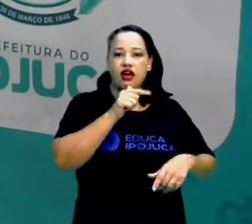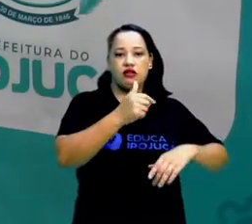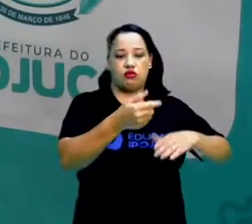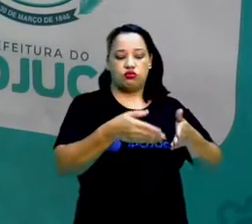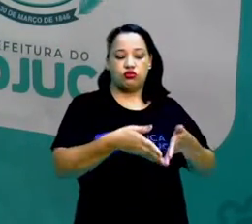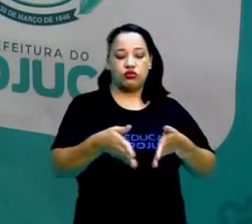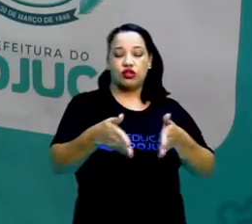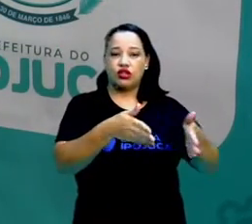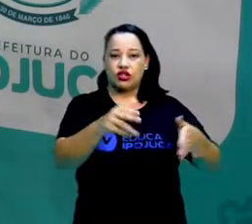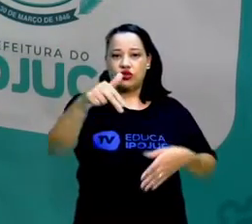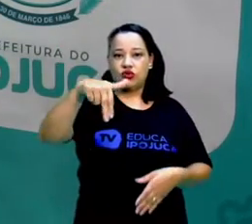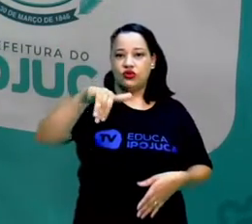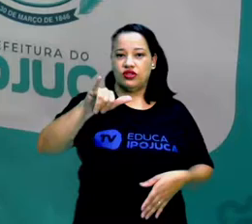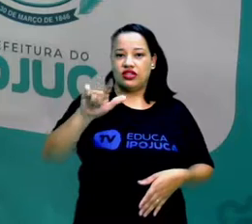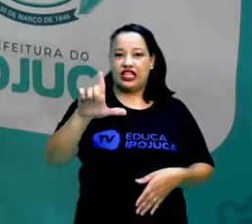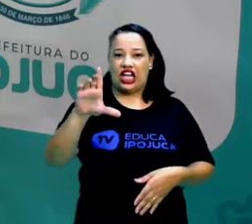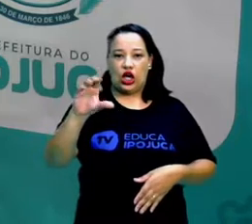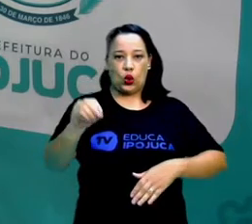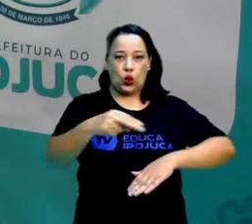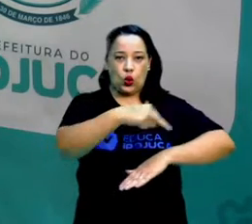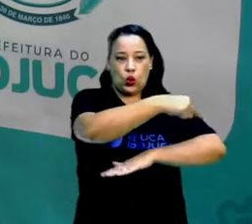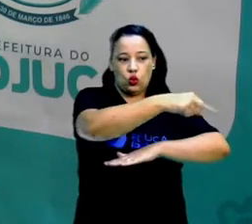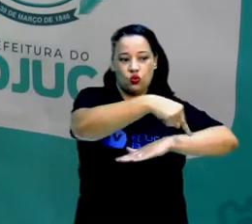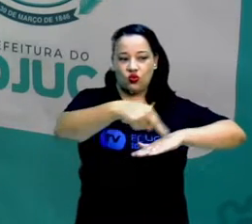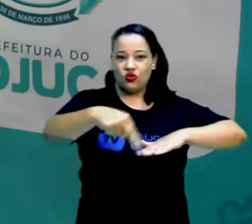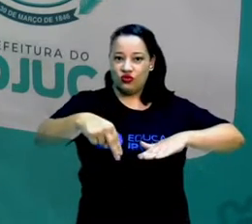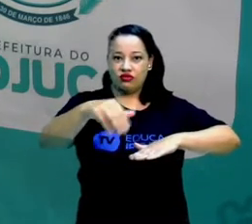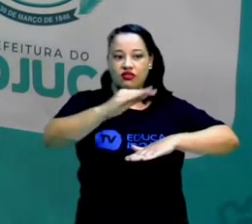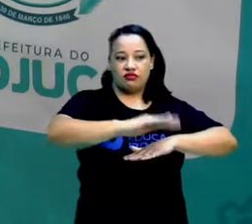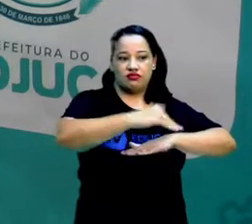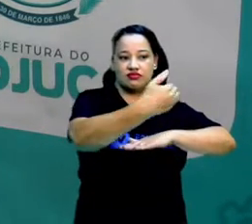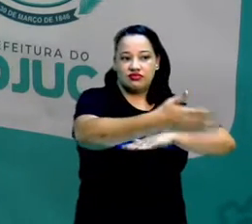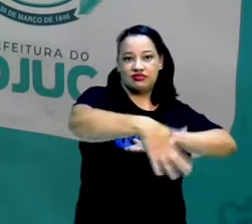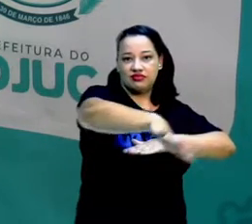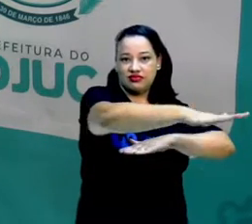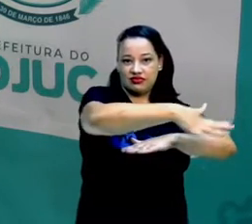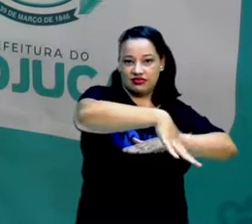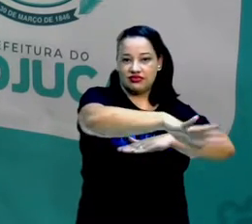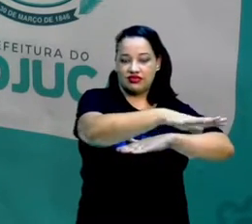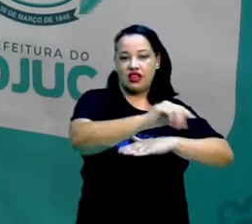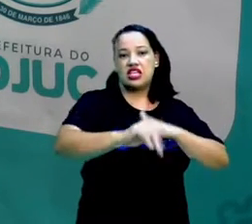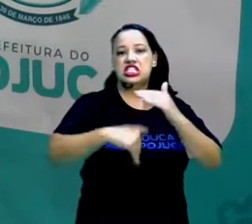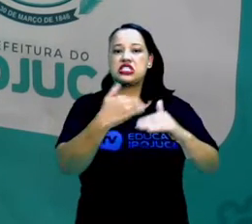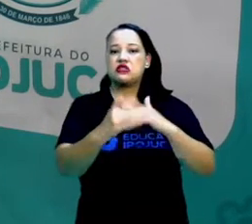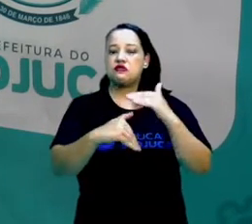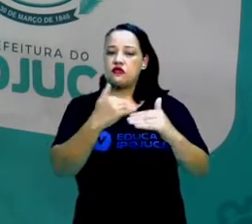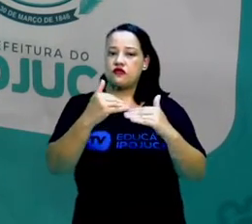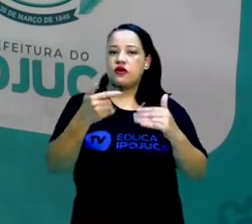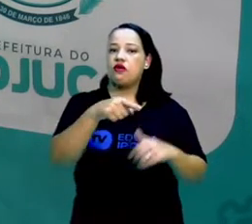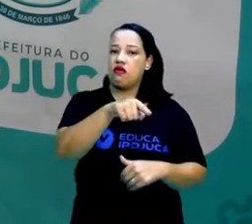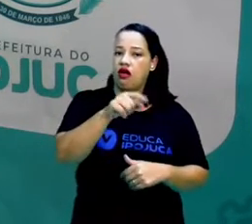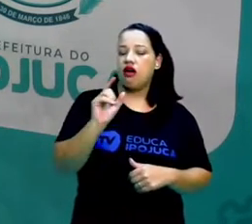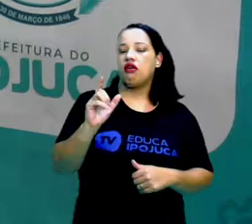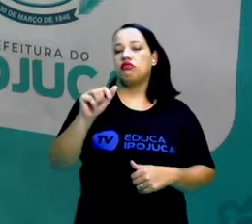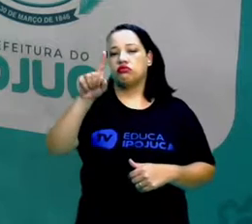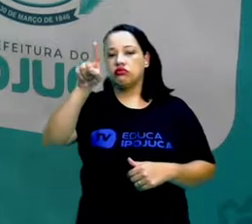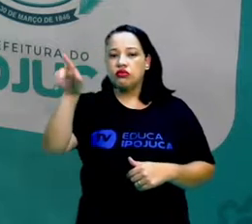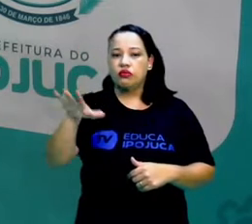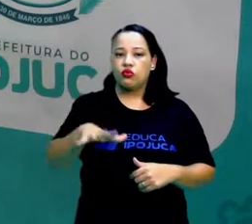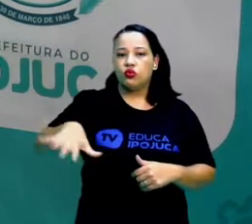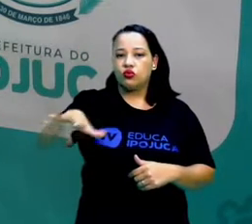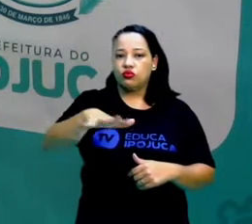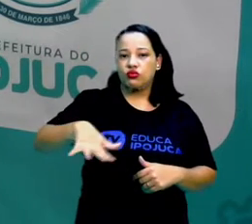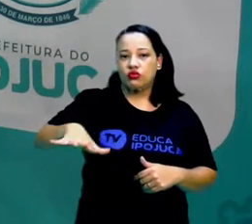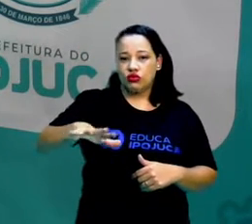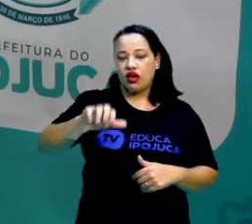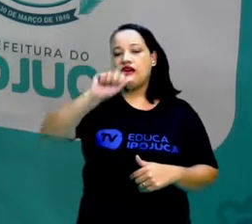falei é uma população Não é com a sociedade envolveu na África e todos envolvimento dela se